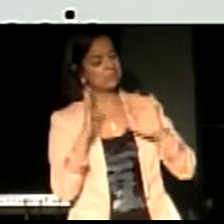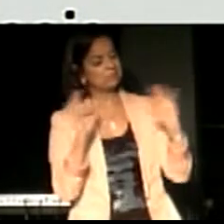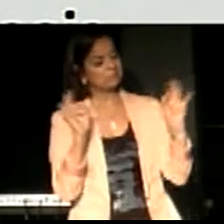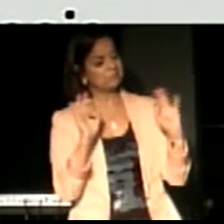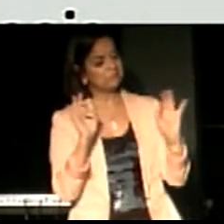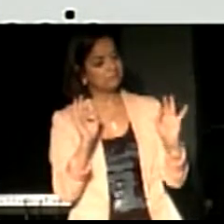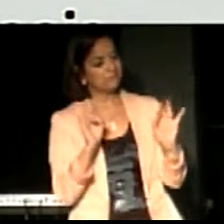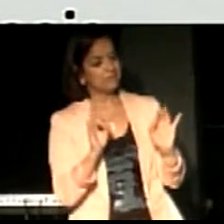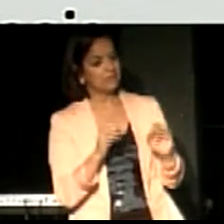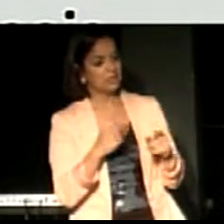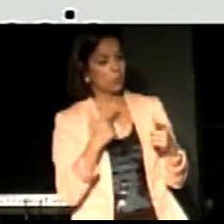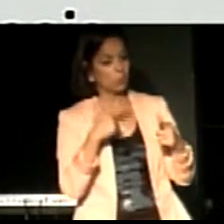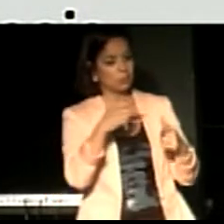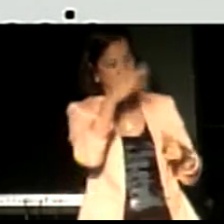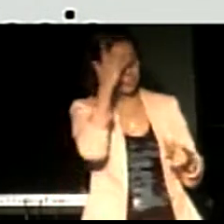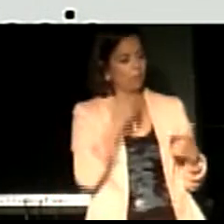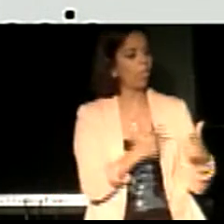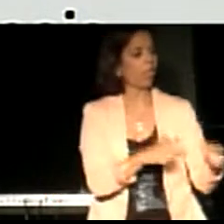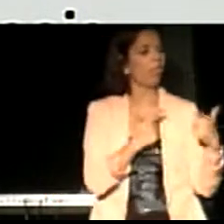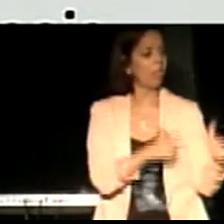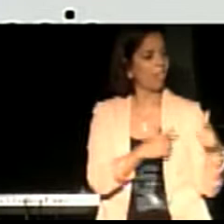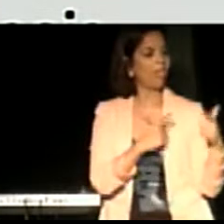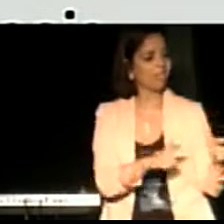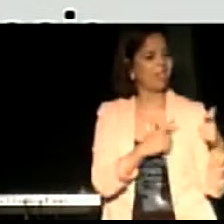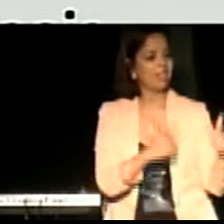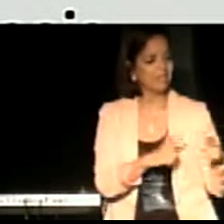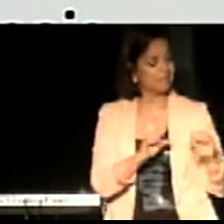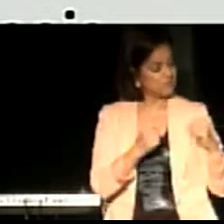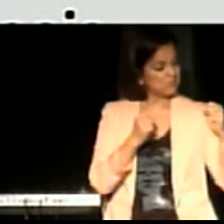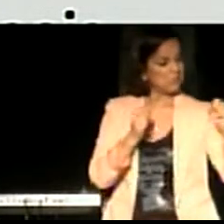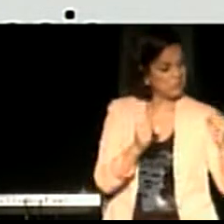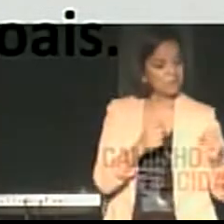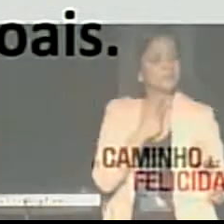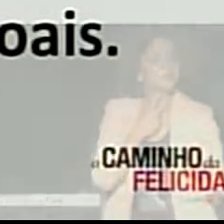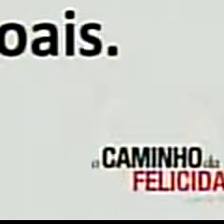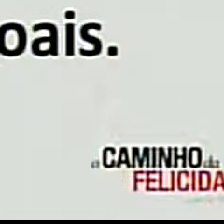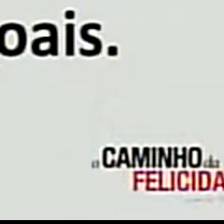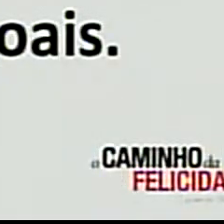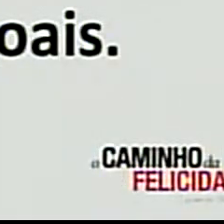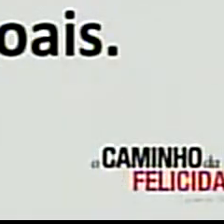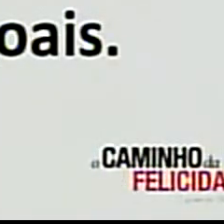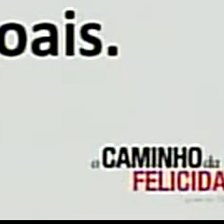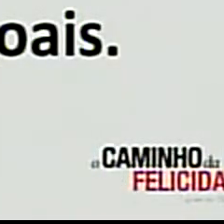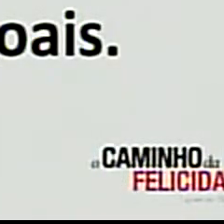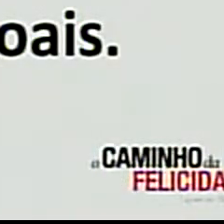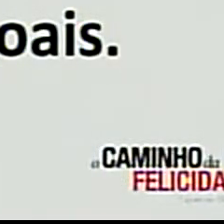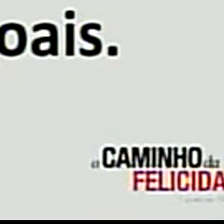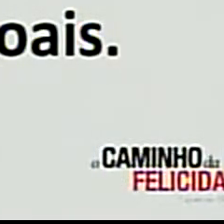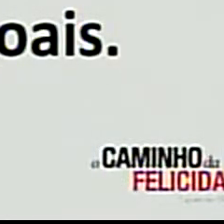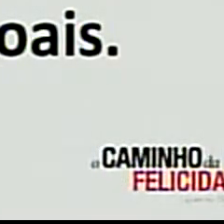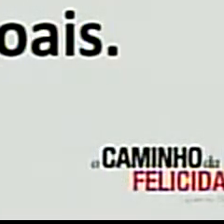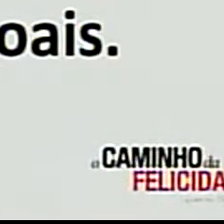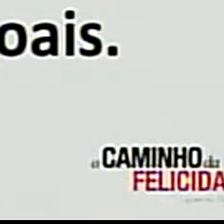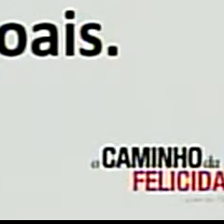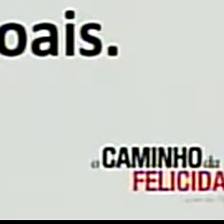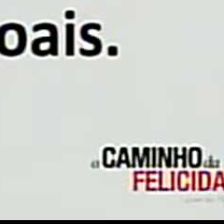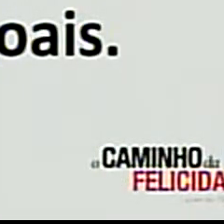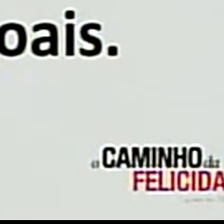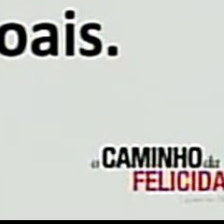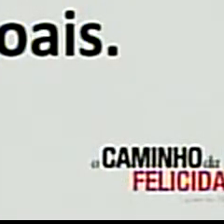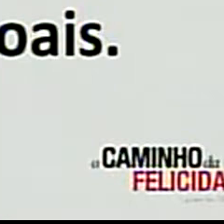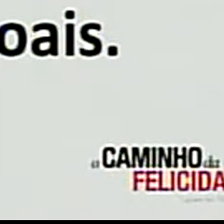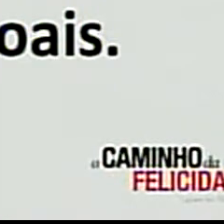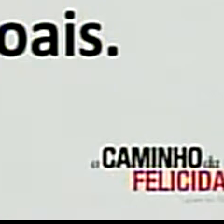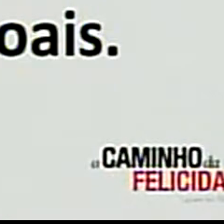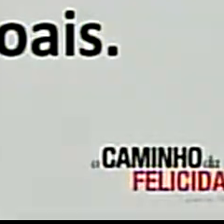diante de circunstâncias adversas. E ainda mais, está ligada a essa questão de abrir mão de